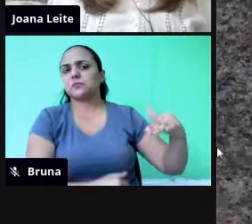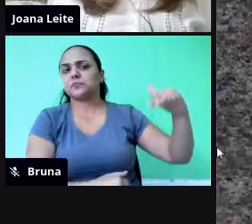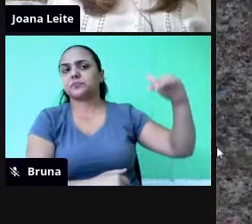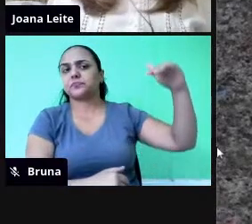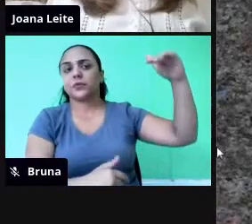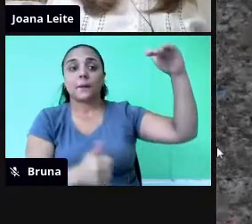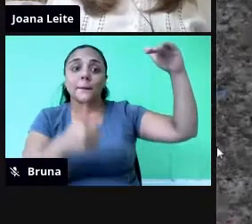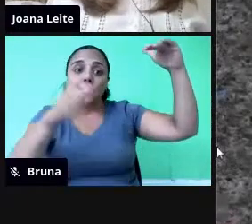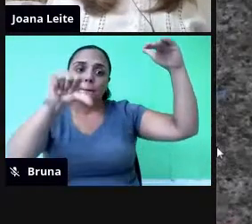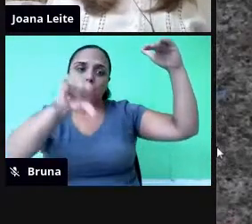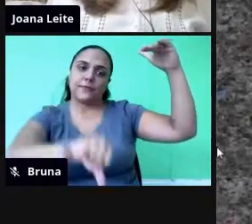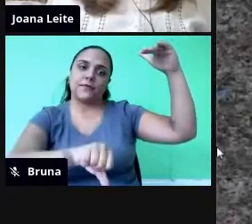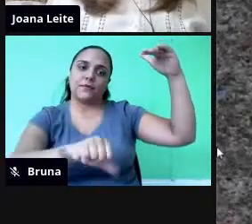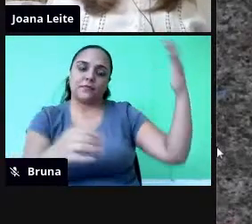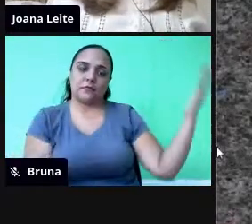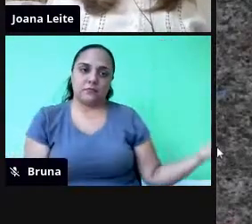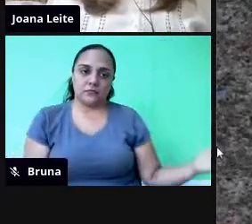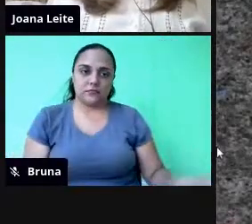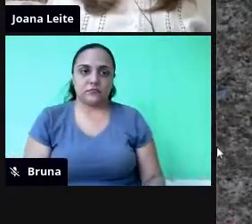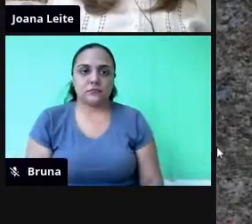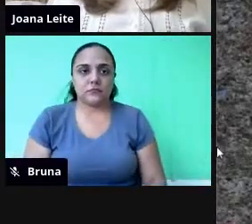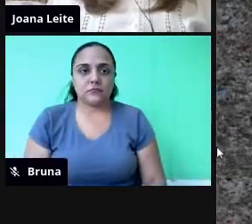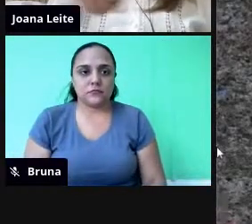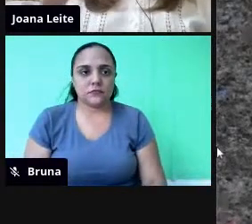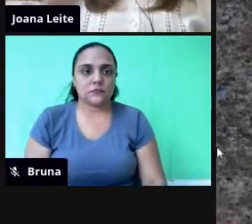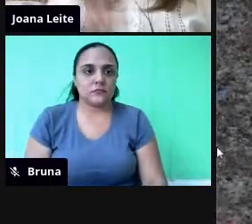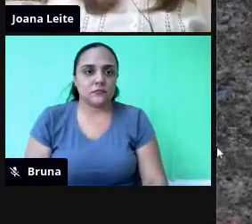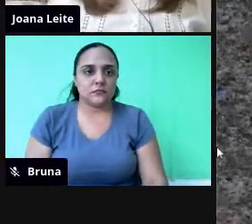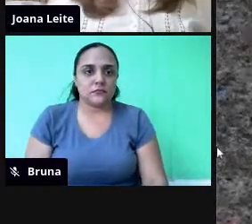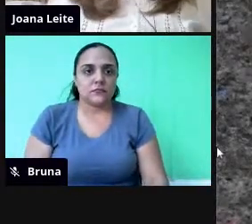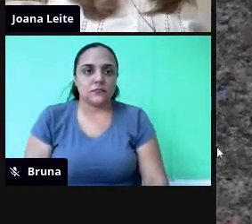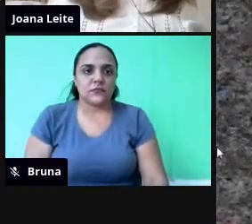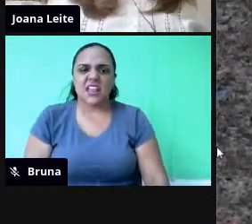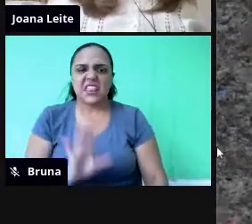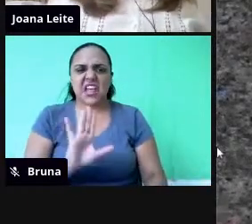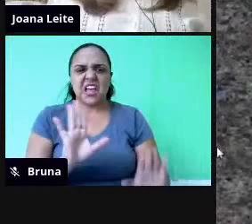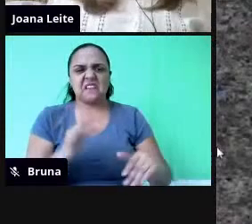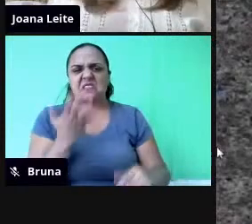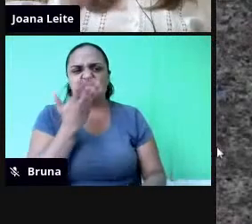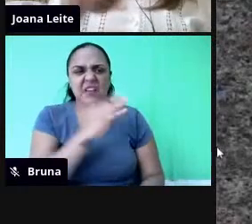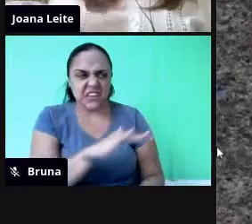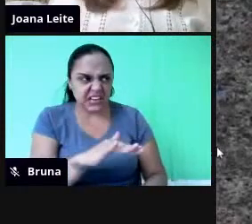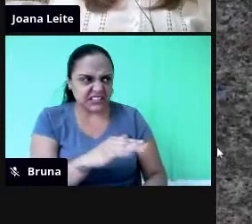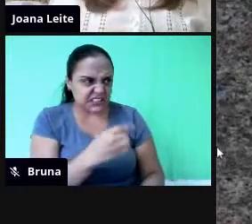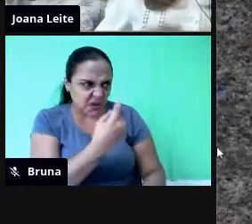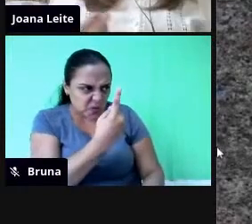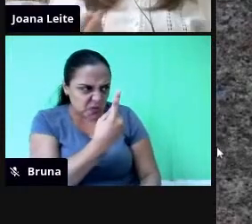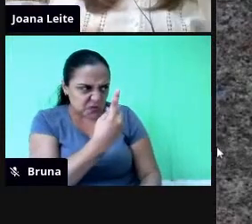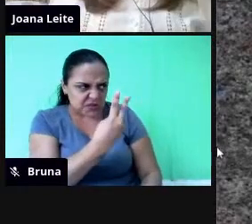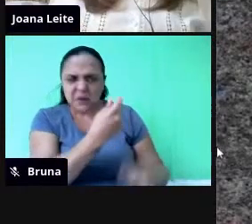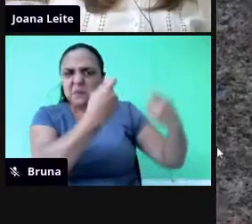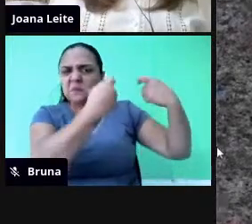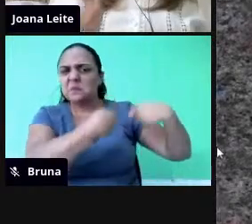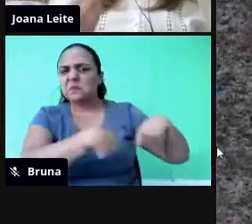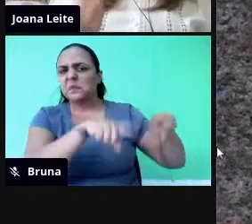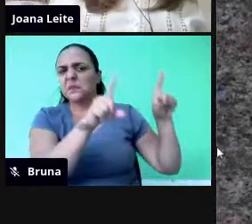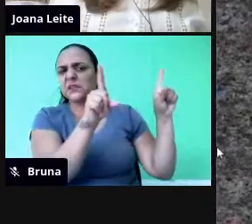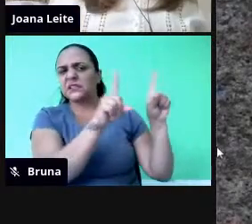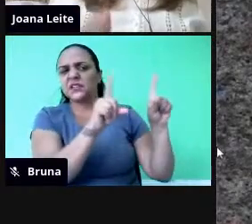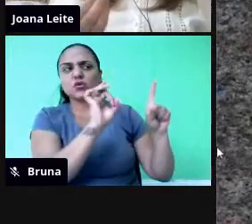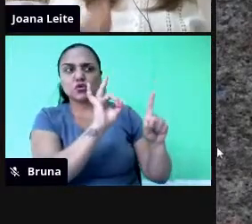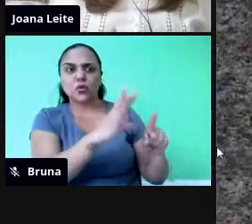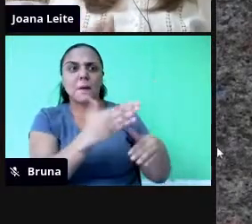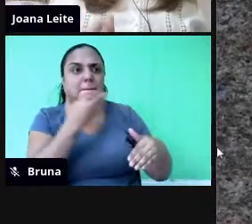a gente não dá diagnóstico de autismo com a criança com 2 anos, não, só lá para os 5 anos. Então, isso é um absurdo. A